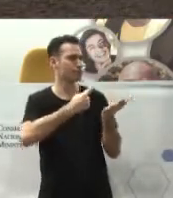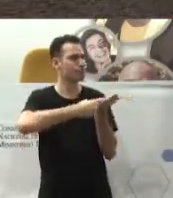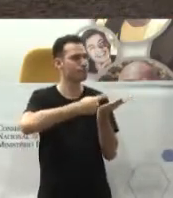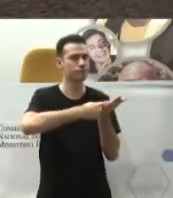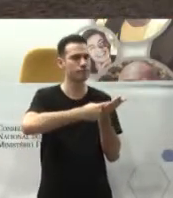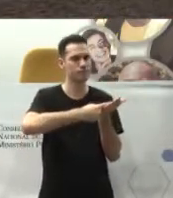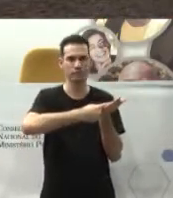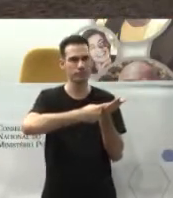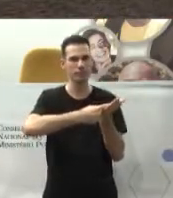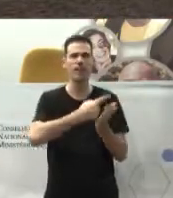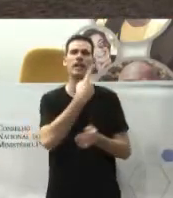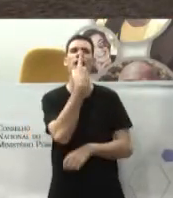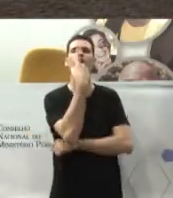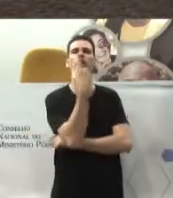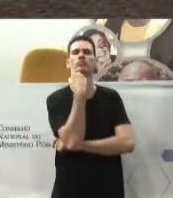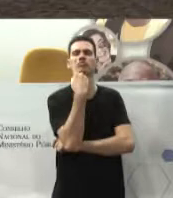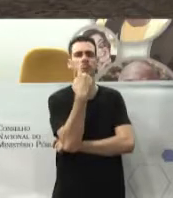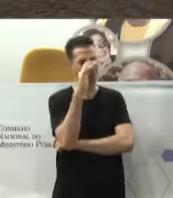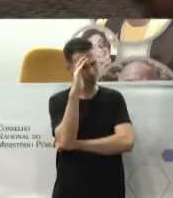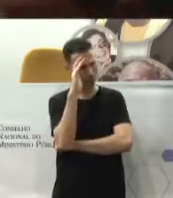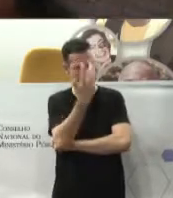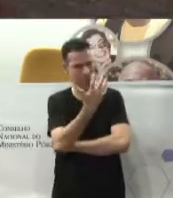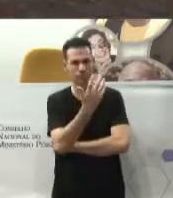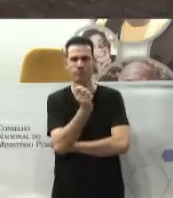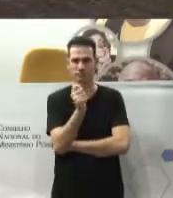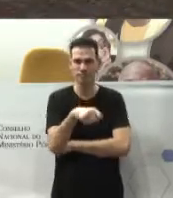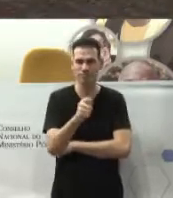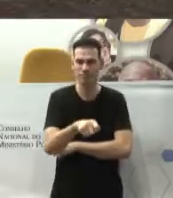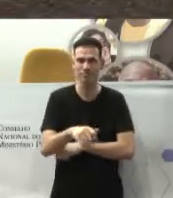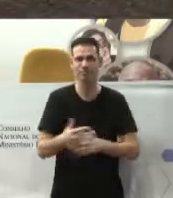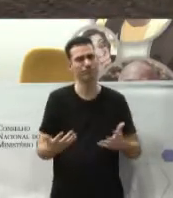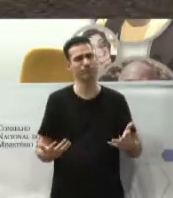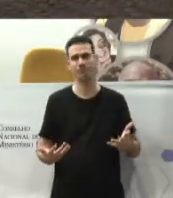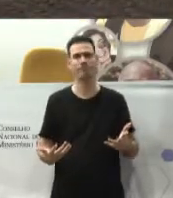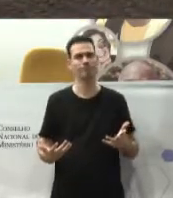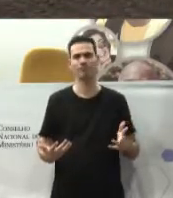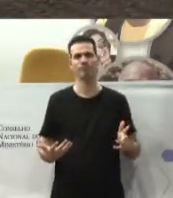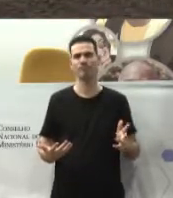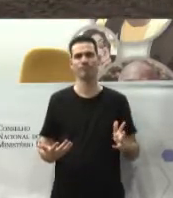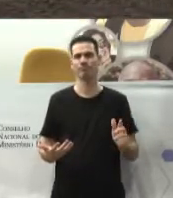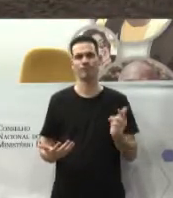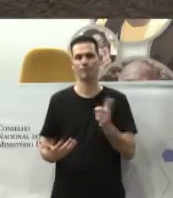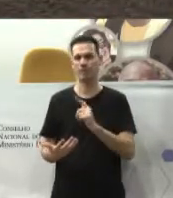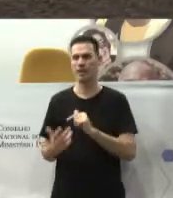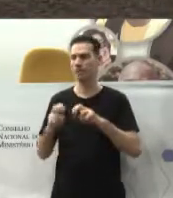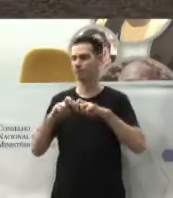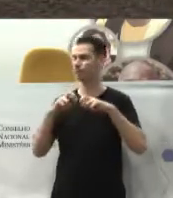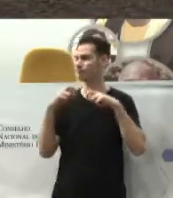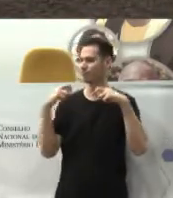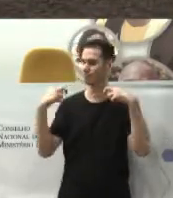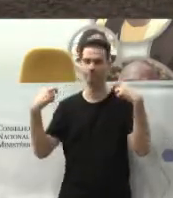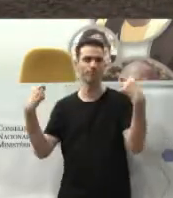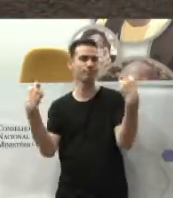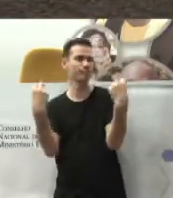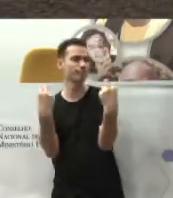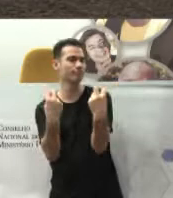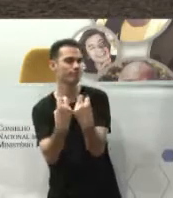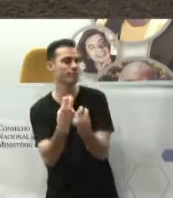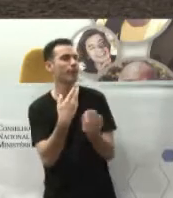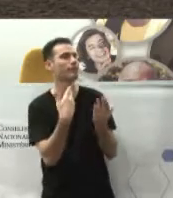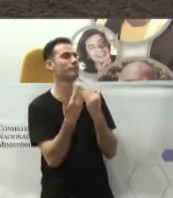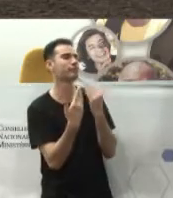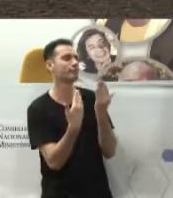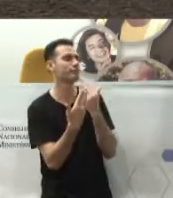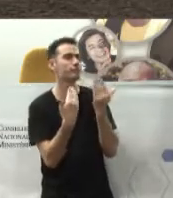uma fórmula para resolver consensualmente conflitos. E que desde que a mesa seja redonda, que todo mundo converse